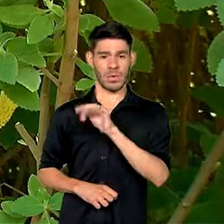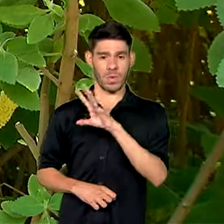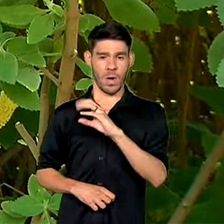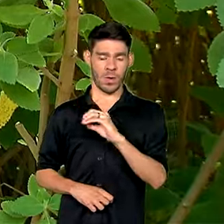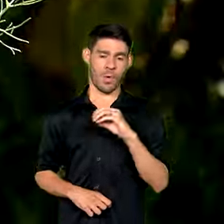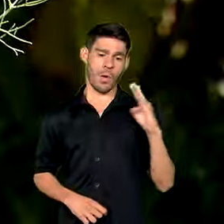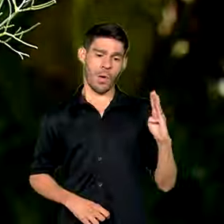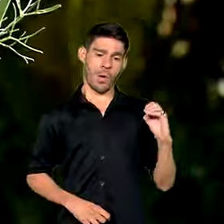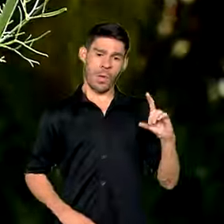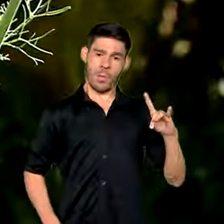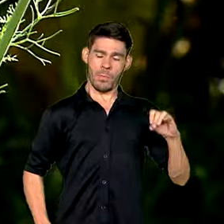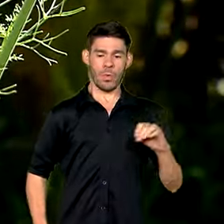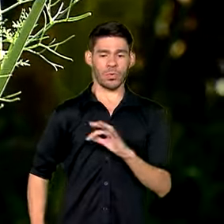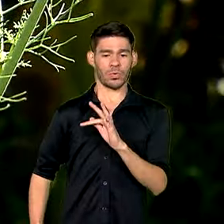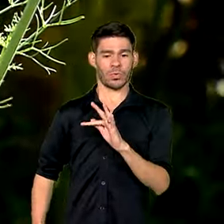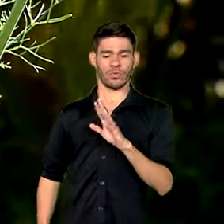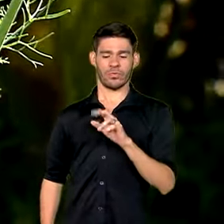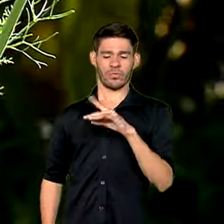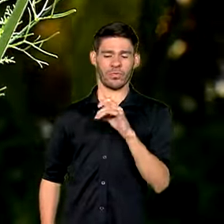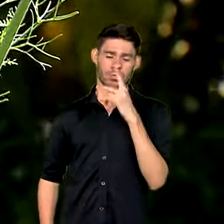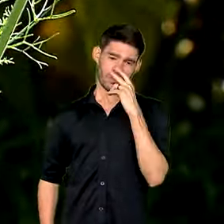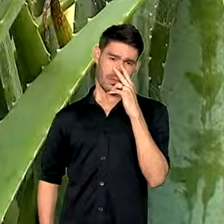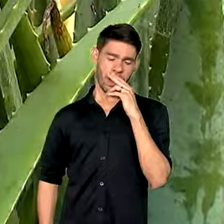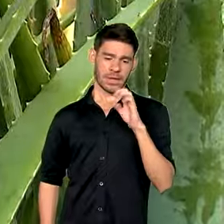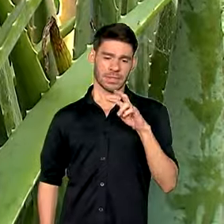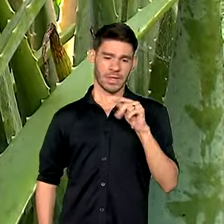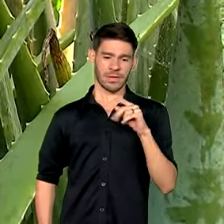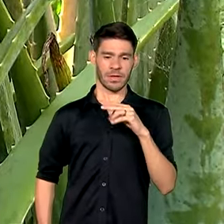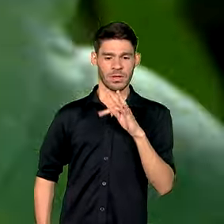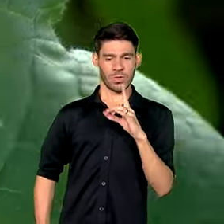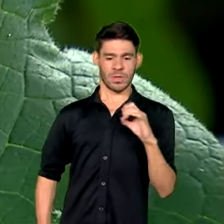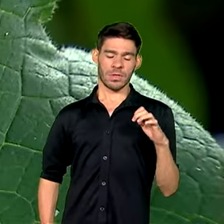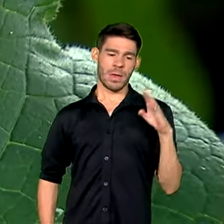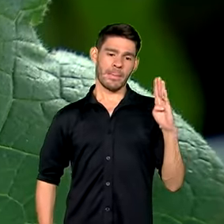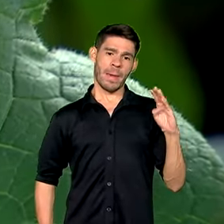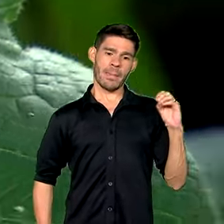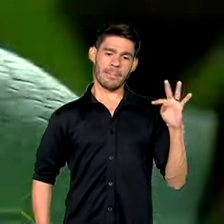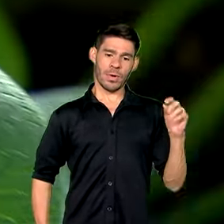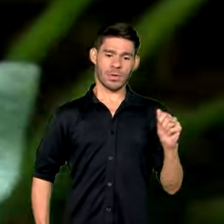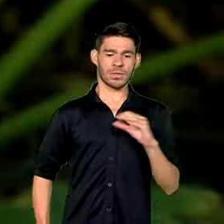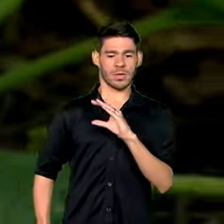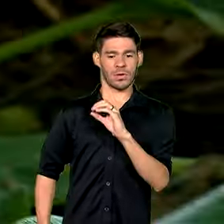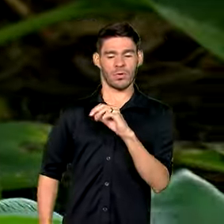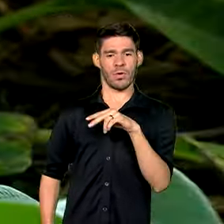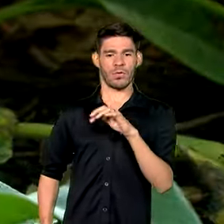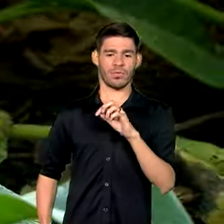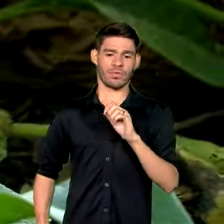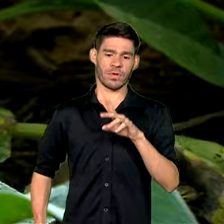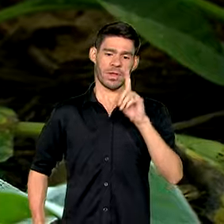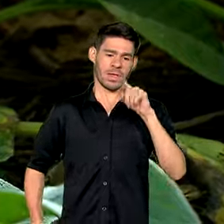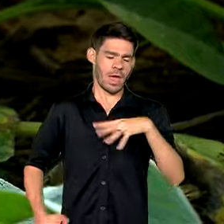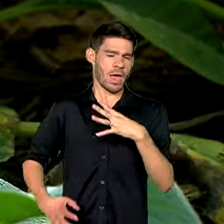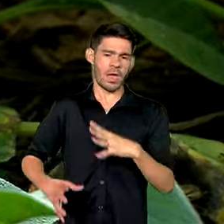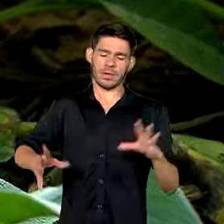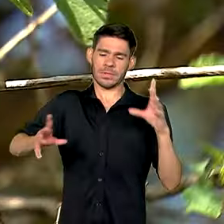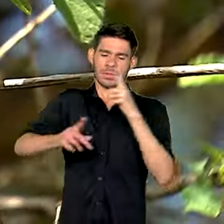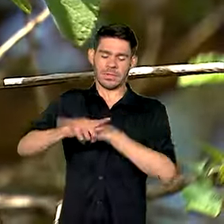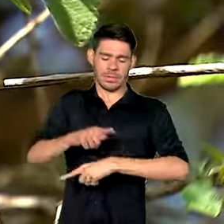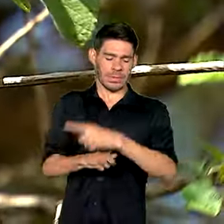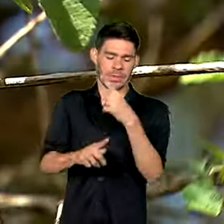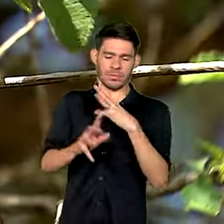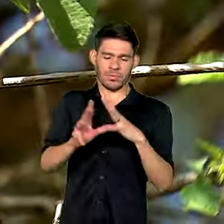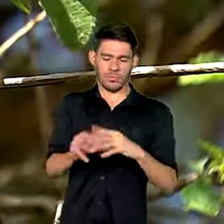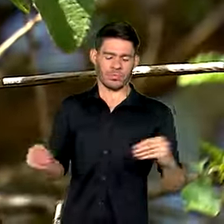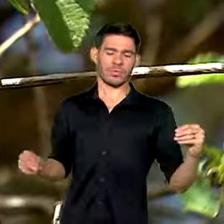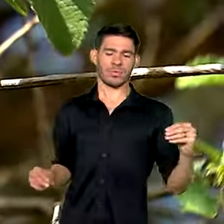famoso boldo, o funcho, que parece a erva doce, a babosa, o confrei, que é um potente cicatrizante de feridas, e